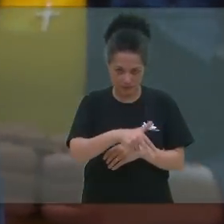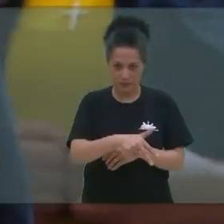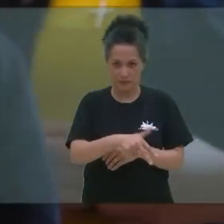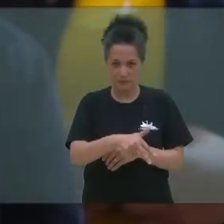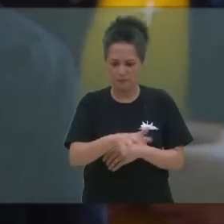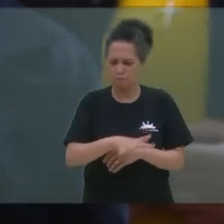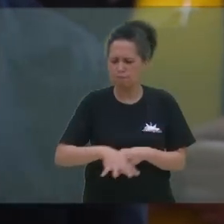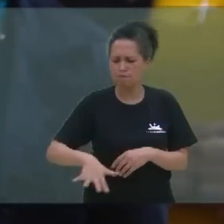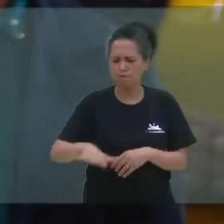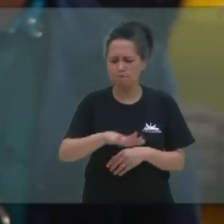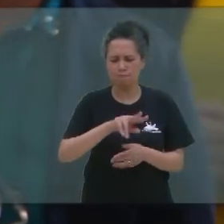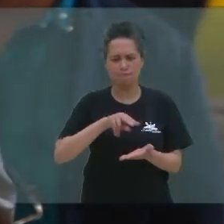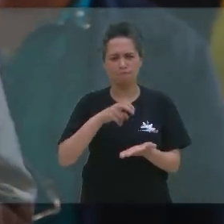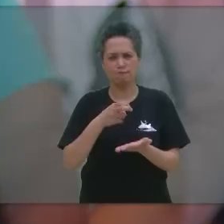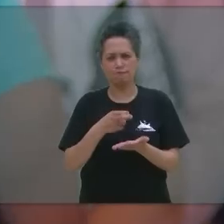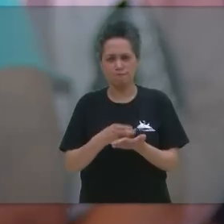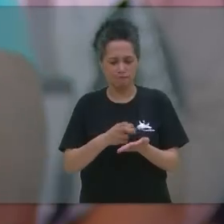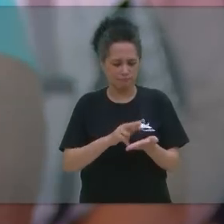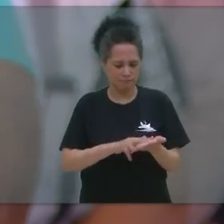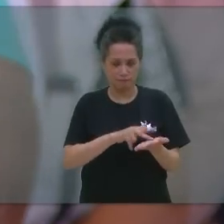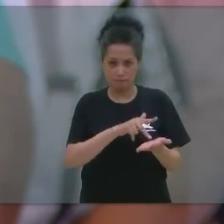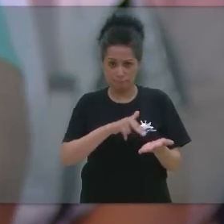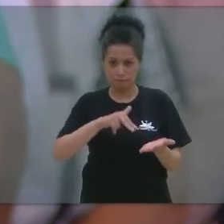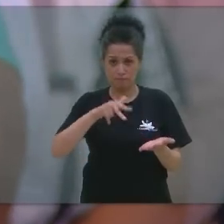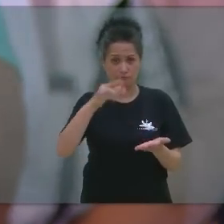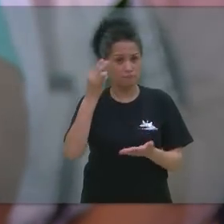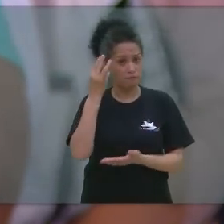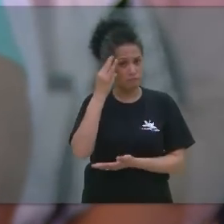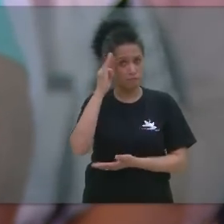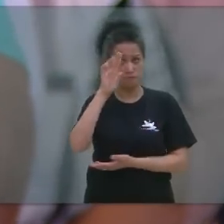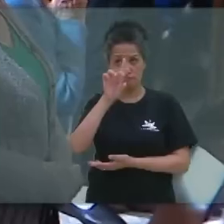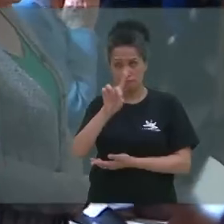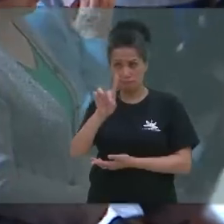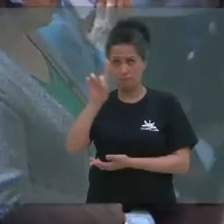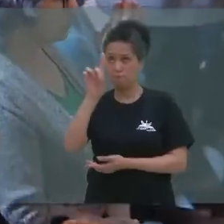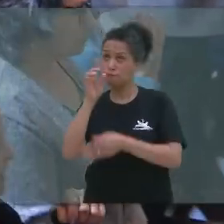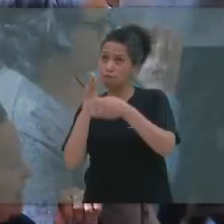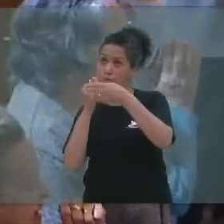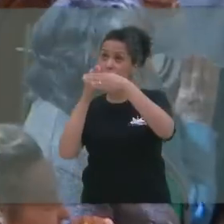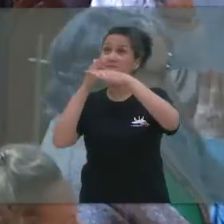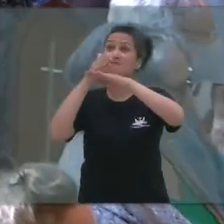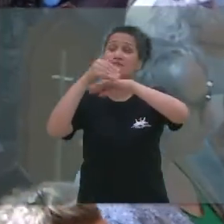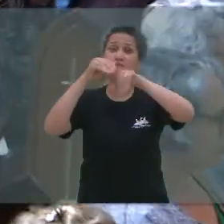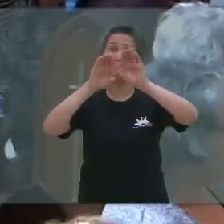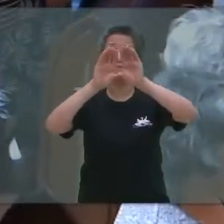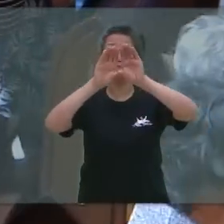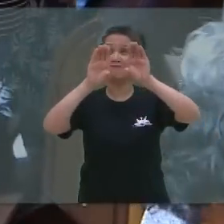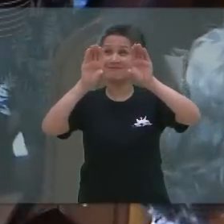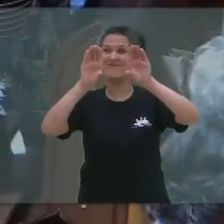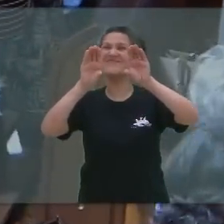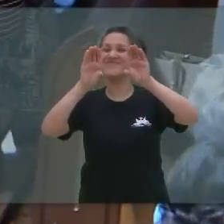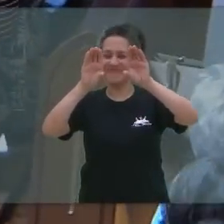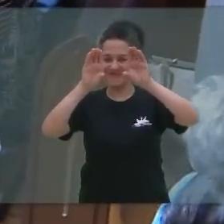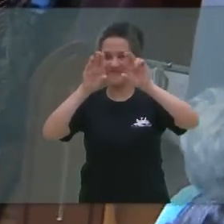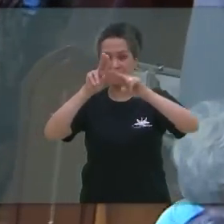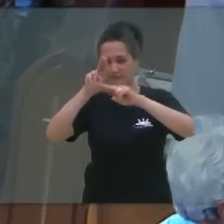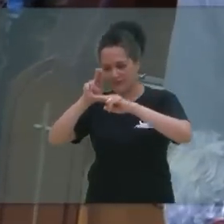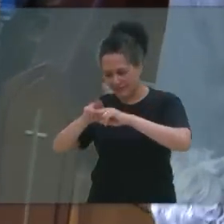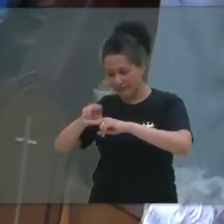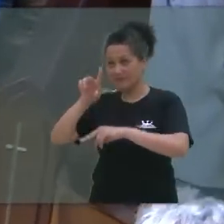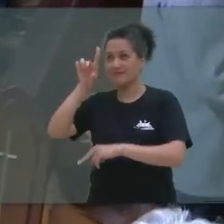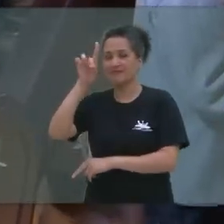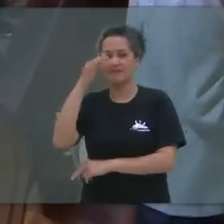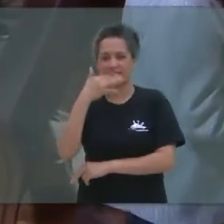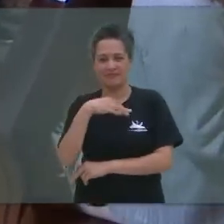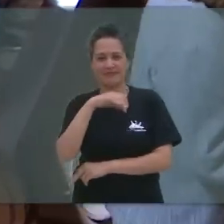mortos, ressuscitou ao terceiro dia, subiu aos céus e está sentado à direita de